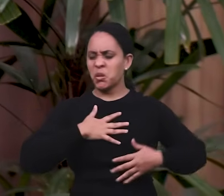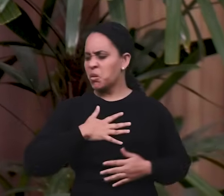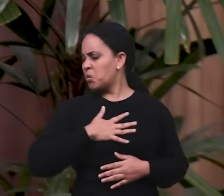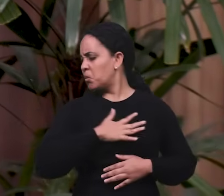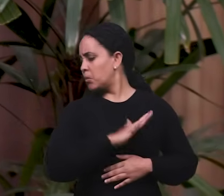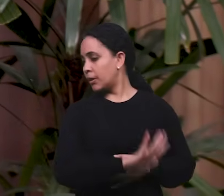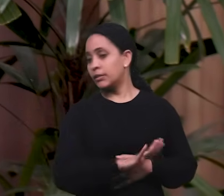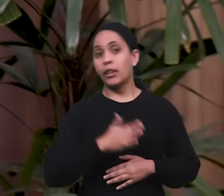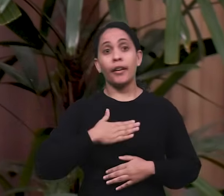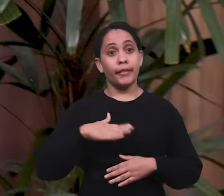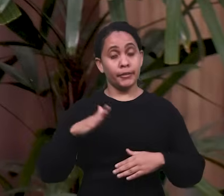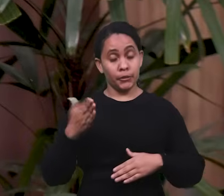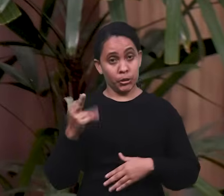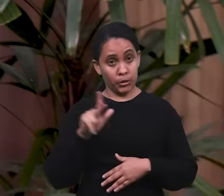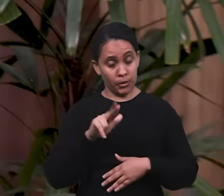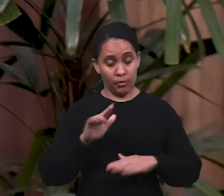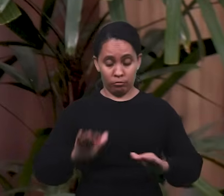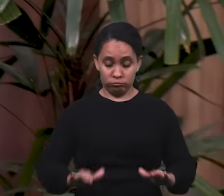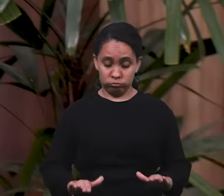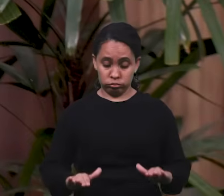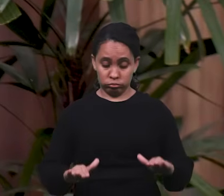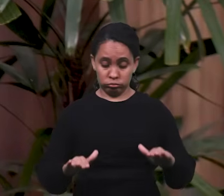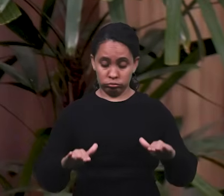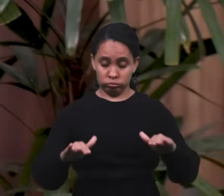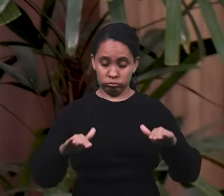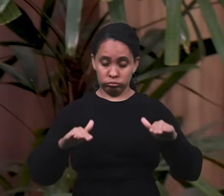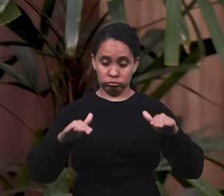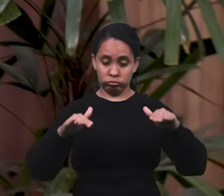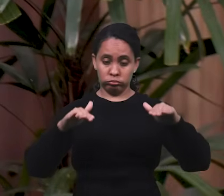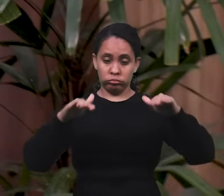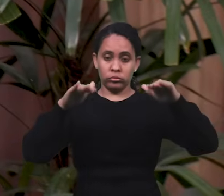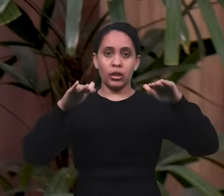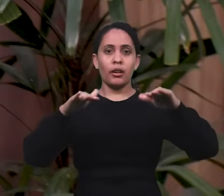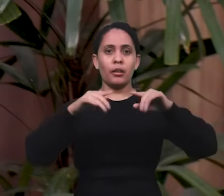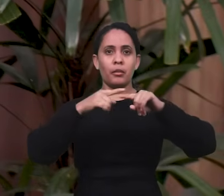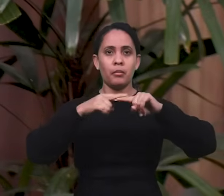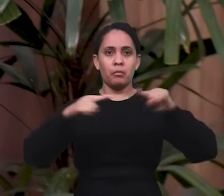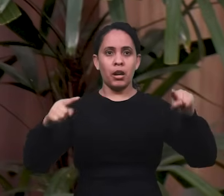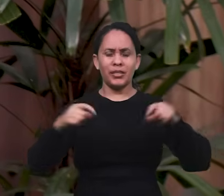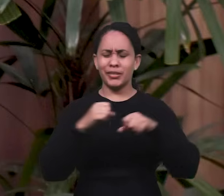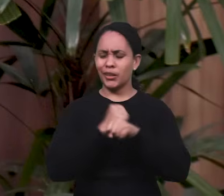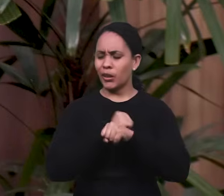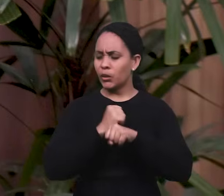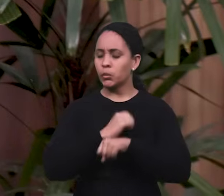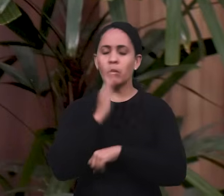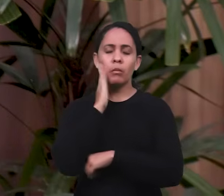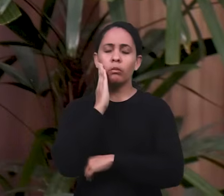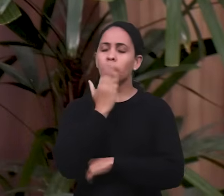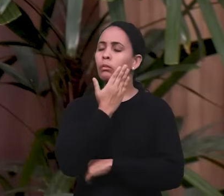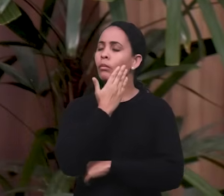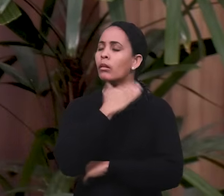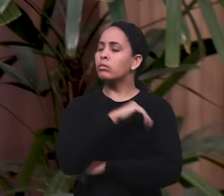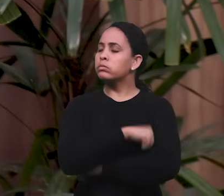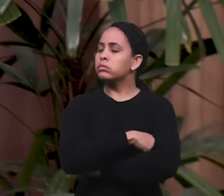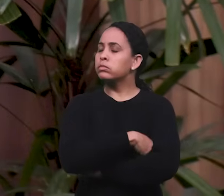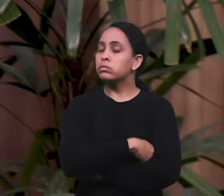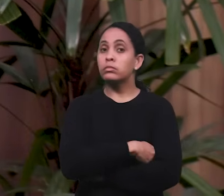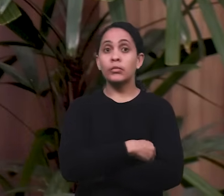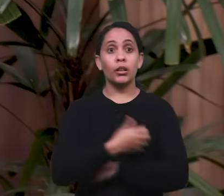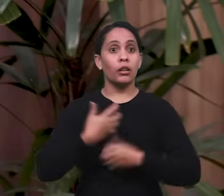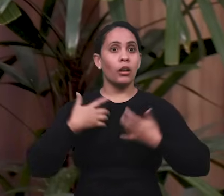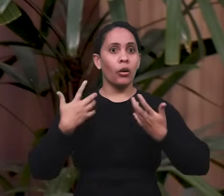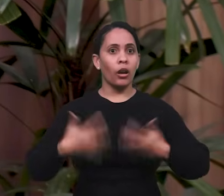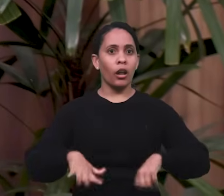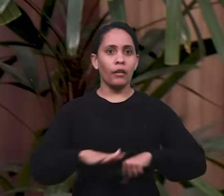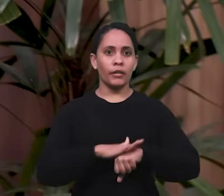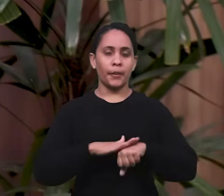sangue, que cresceram juntos, tiveram a infância e que até agora passam anos sem se falar. Nós vamos ver problemas